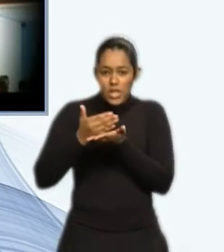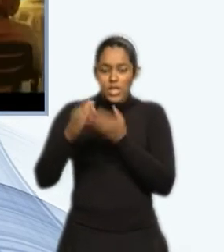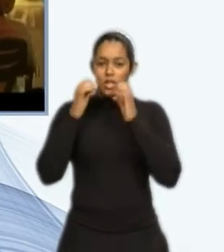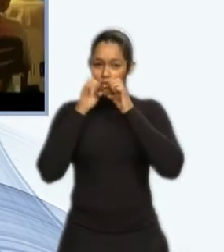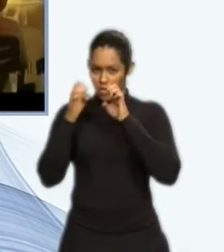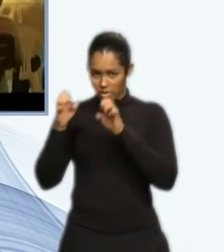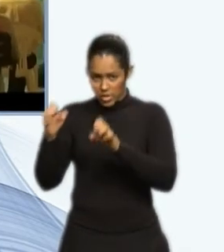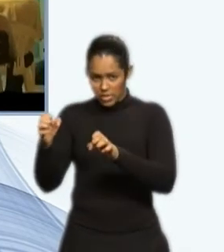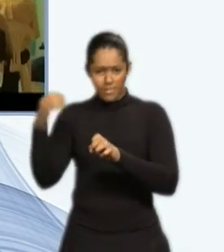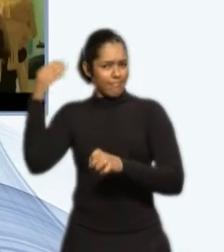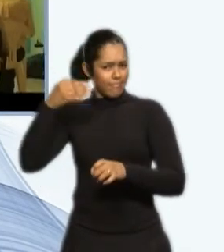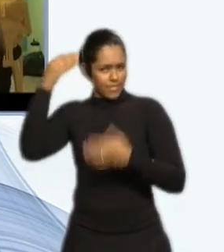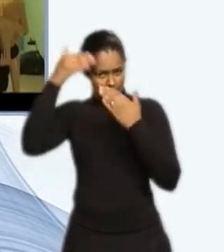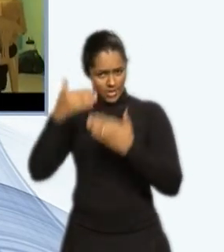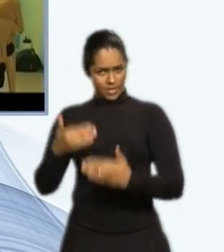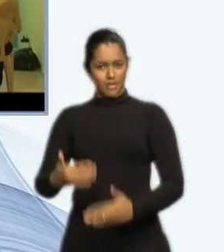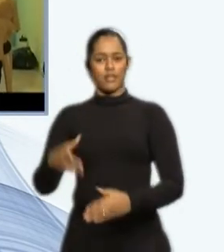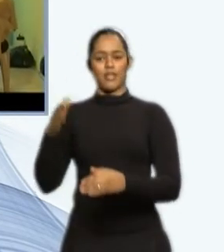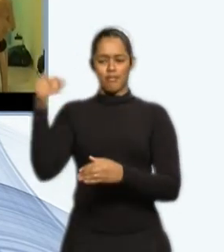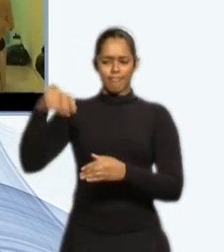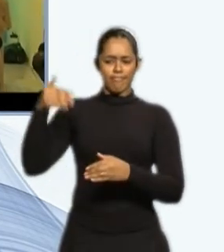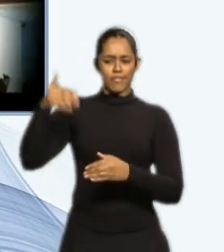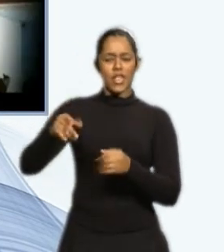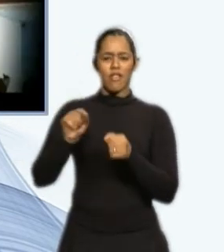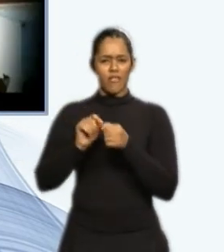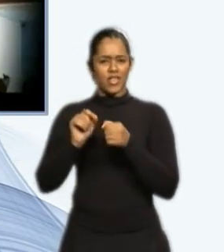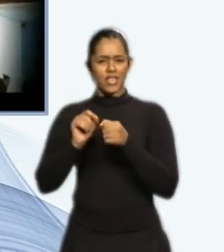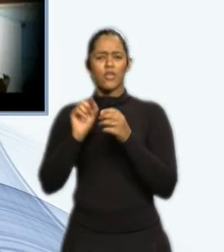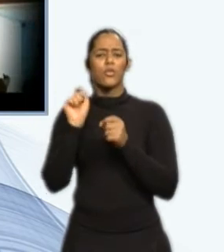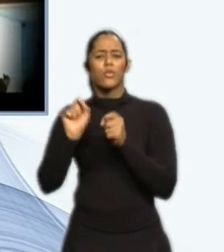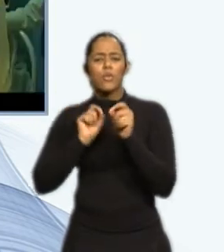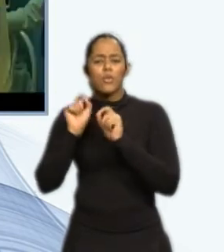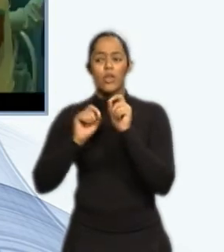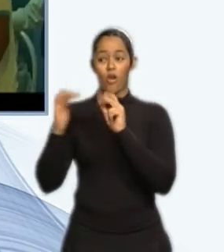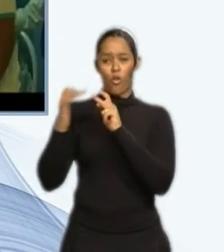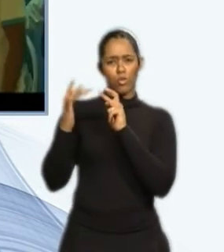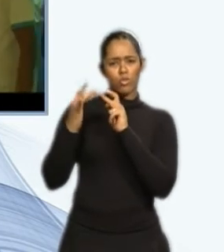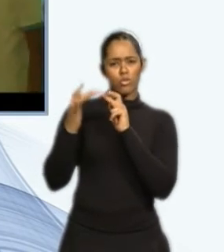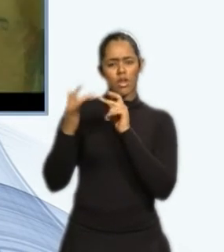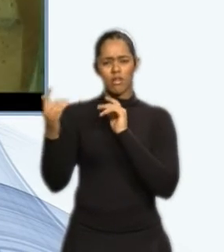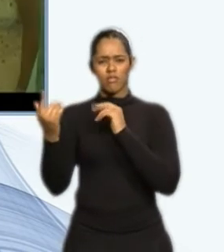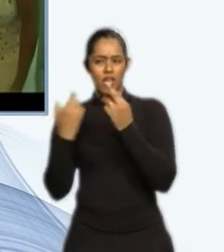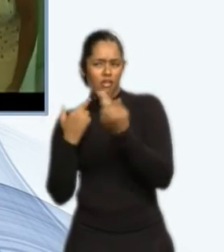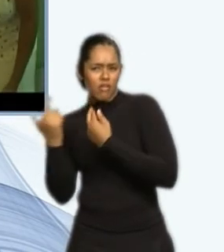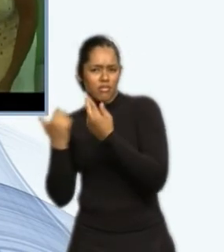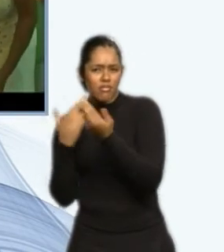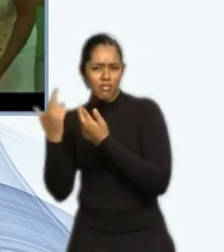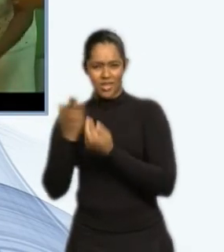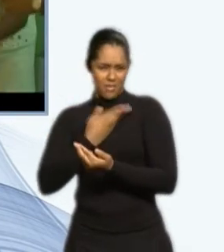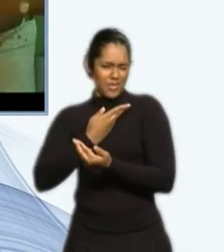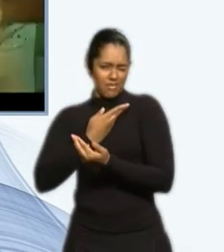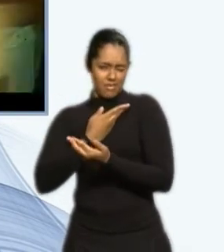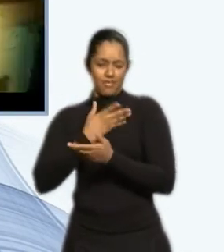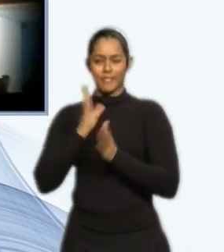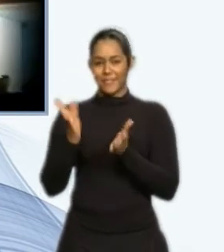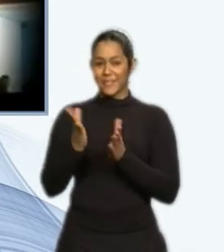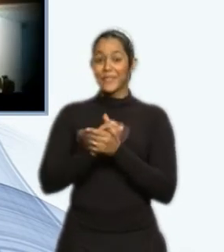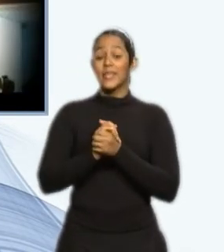um evangelismo de presença, começamos fazendo relacionamento com as pessoas, o que nós chamamos de